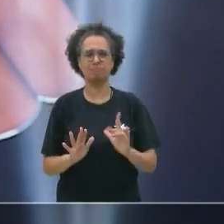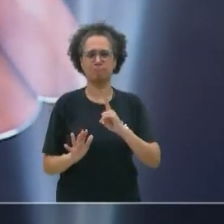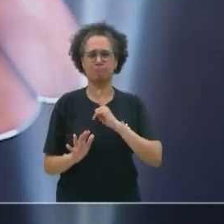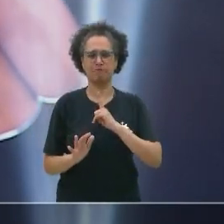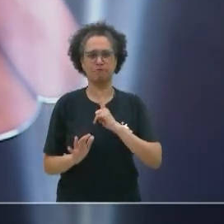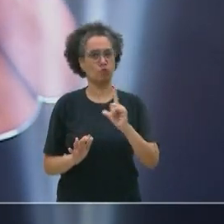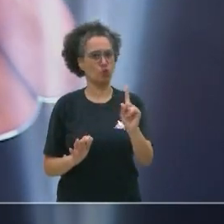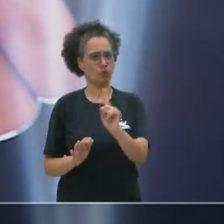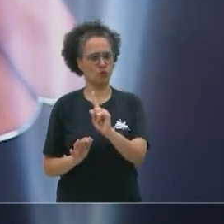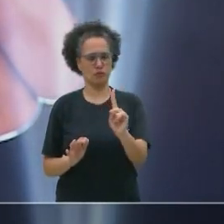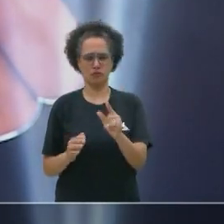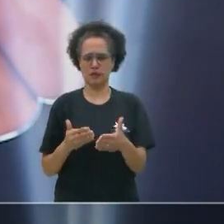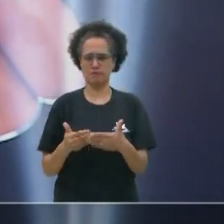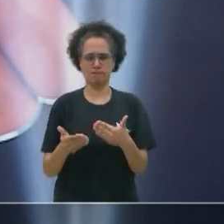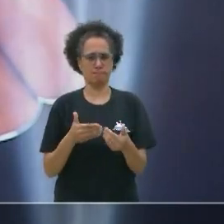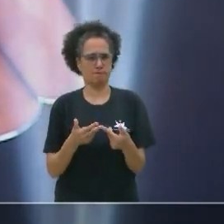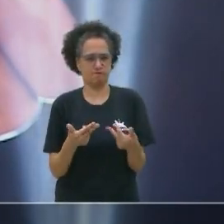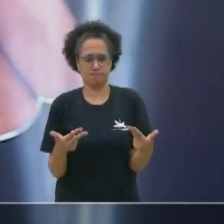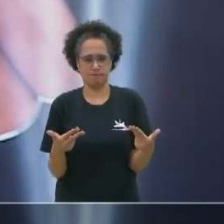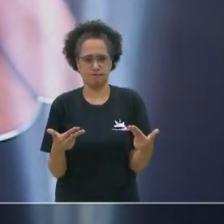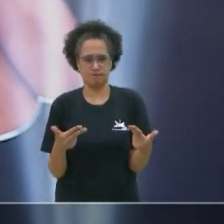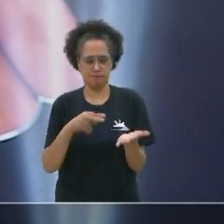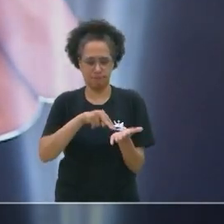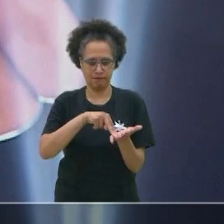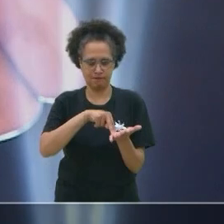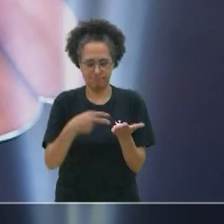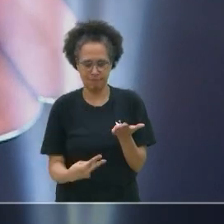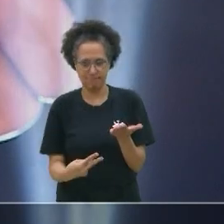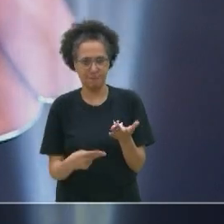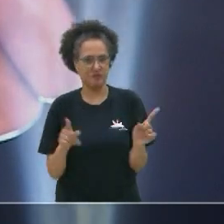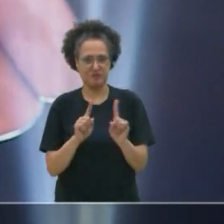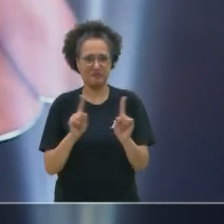E não é qualquer coisa que vai nos derrubar.